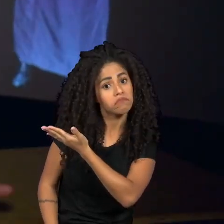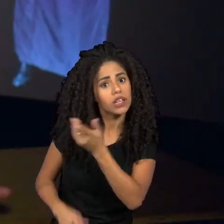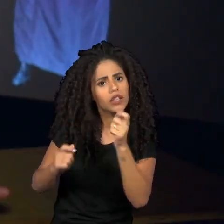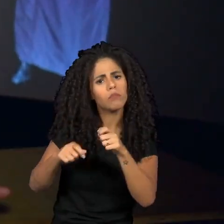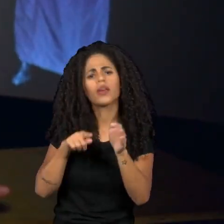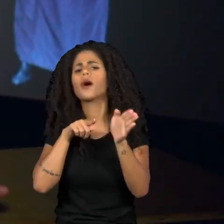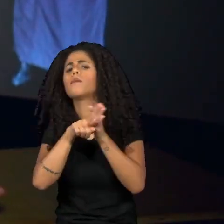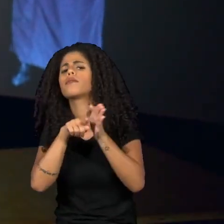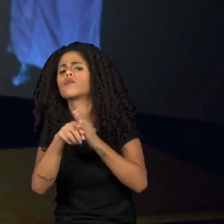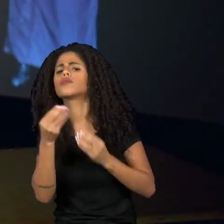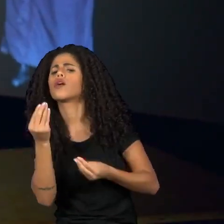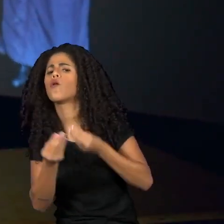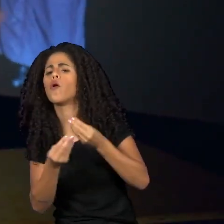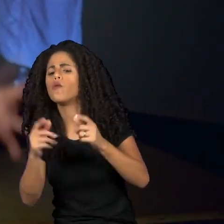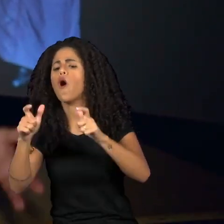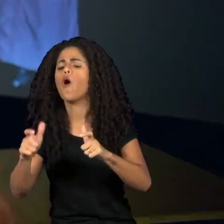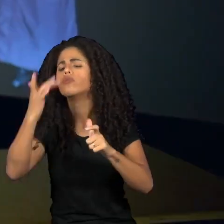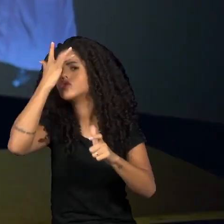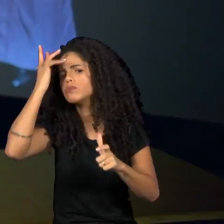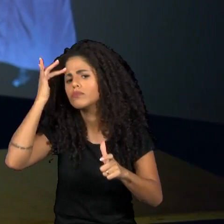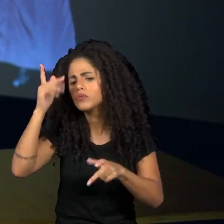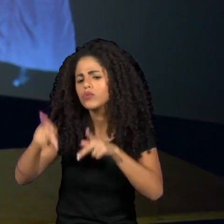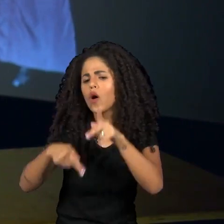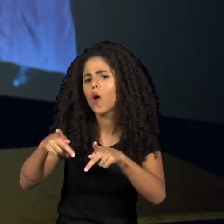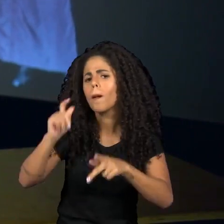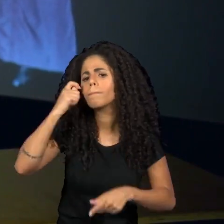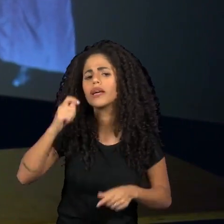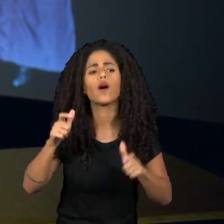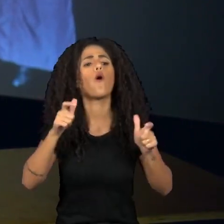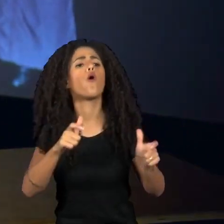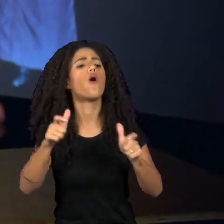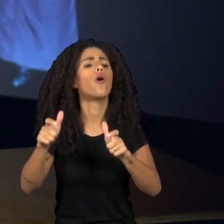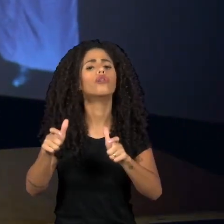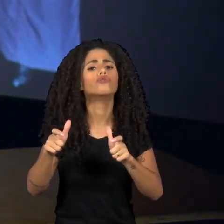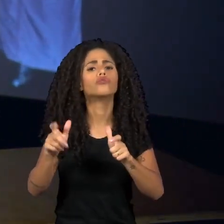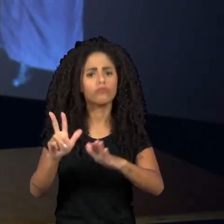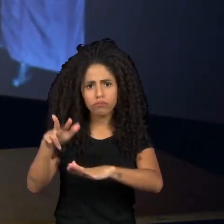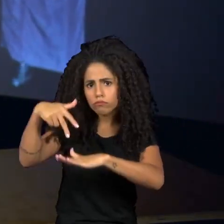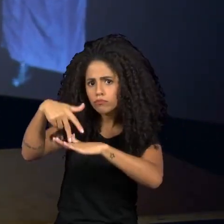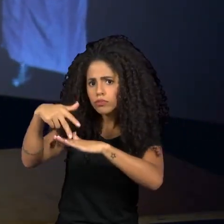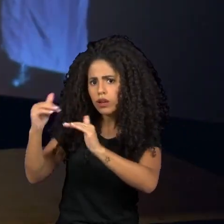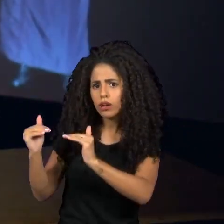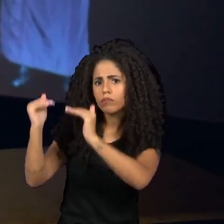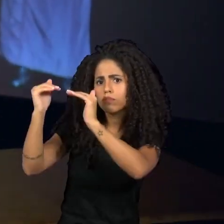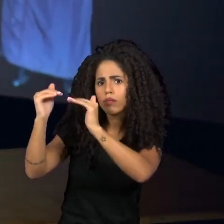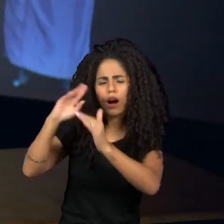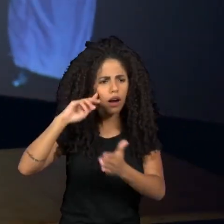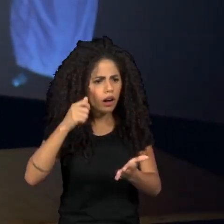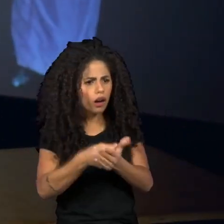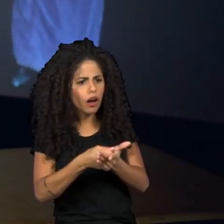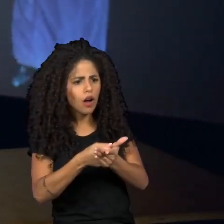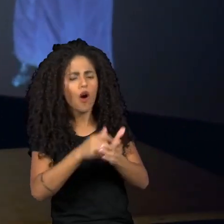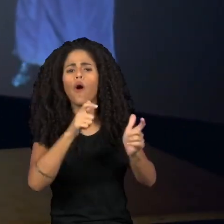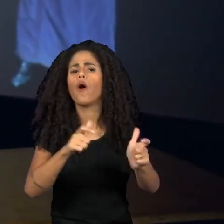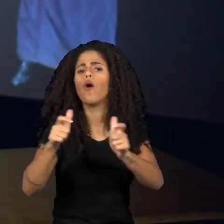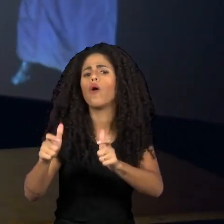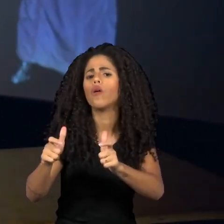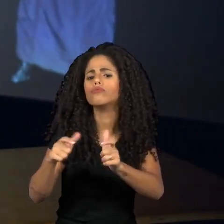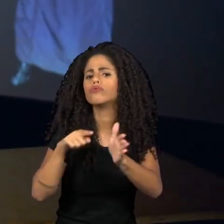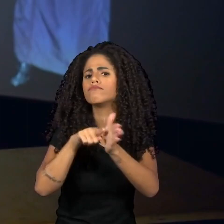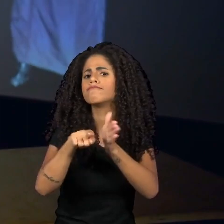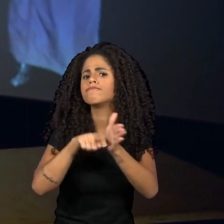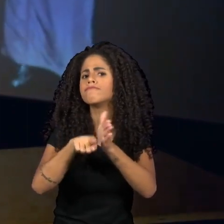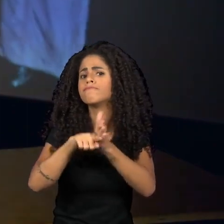pergunta ressoa? Onde estão os negros nos seus cargos de poder, nos seus cargos de decisão? Onde estão os negros como